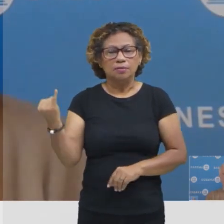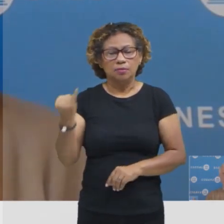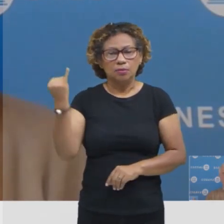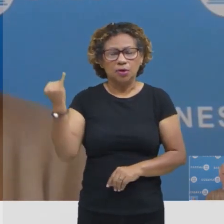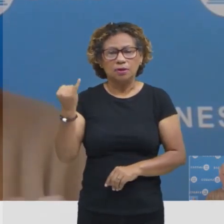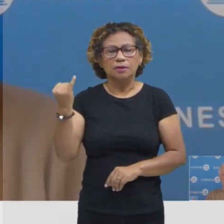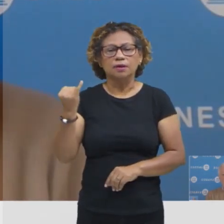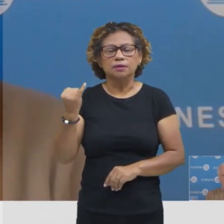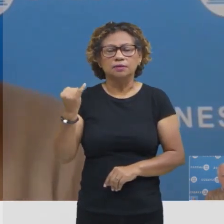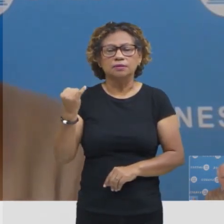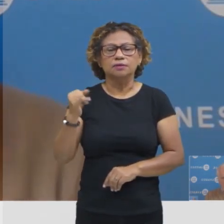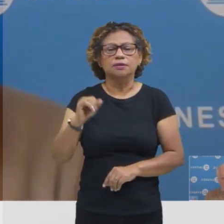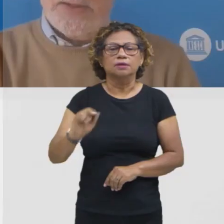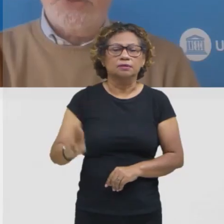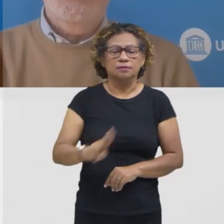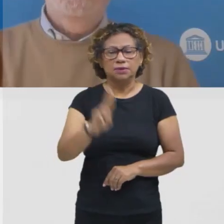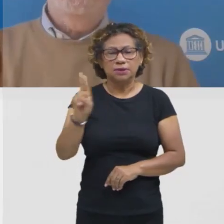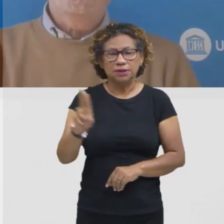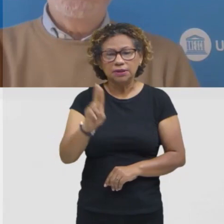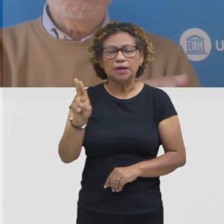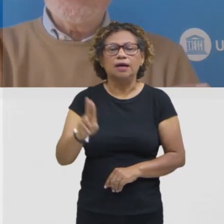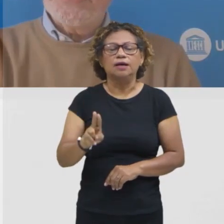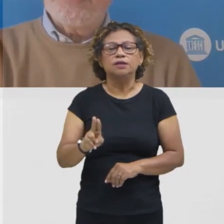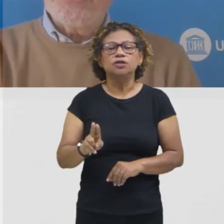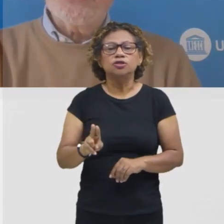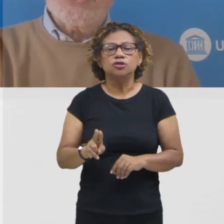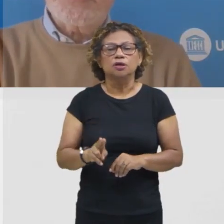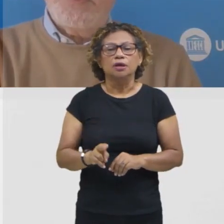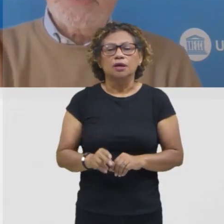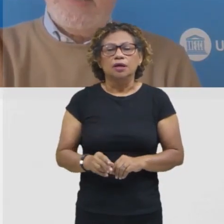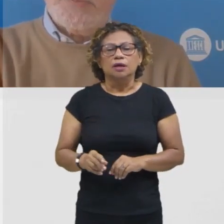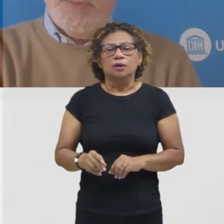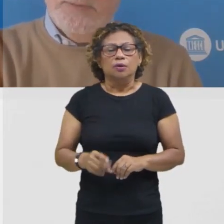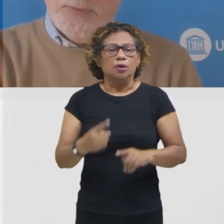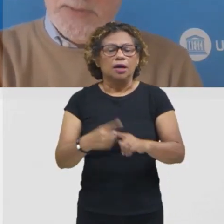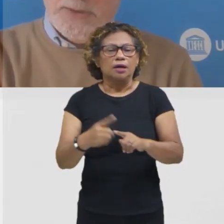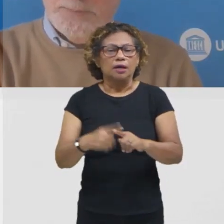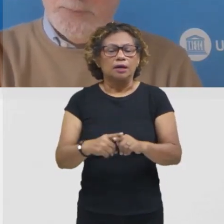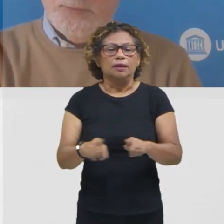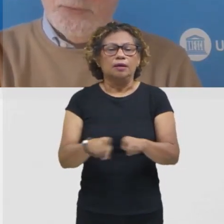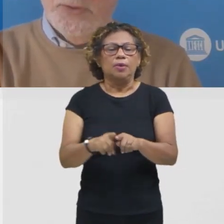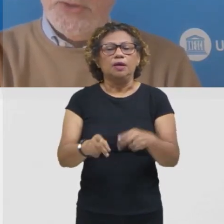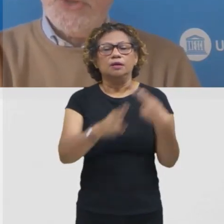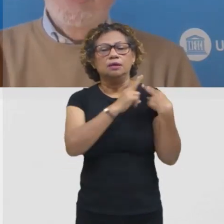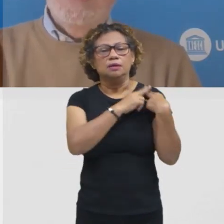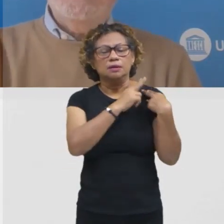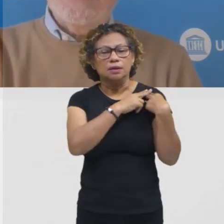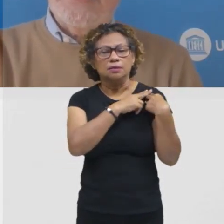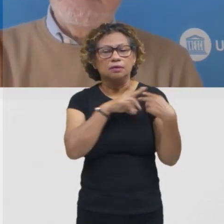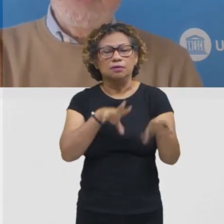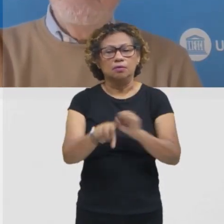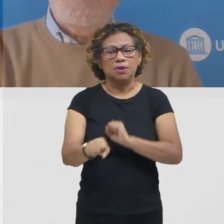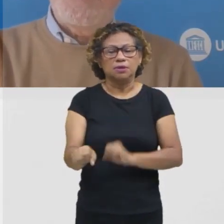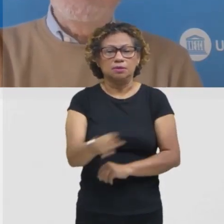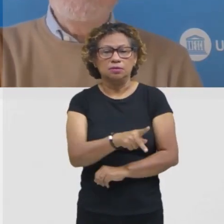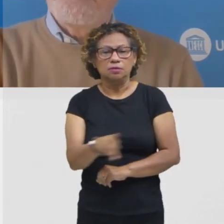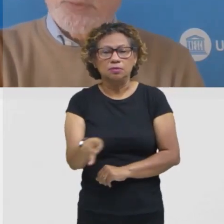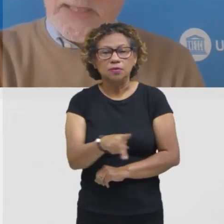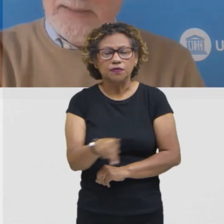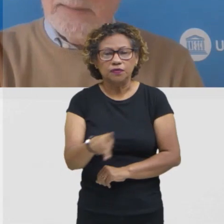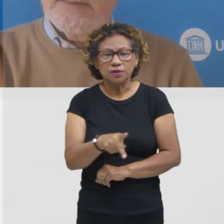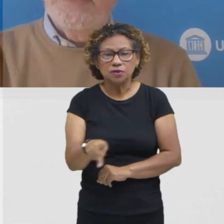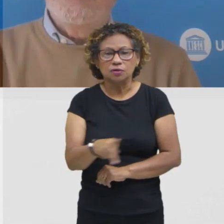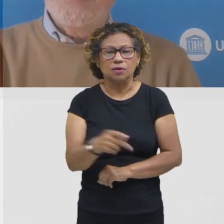universidades, que devem ser chamadas, enquanto instituições responsáveis pela formação de professores, a ter também um